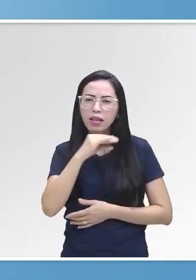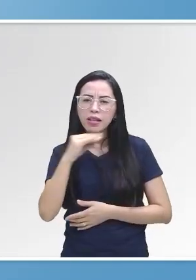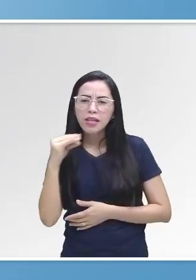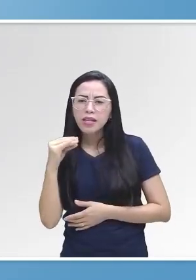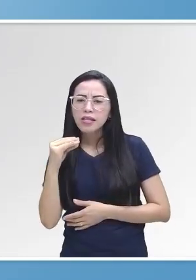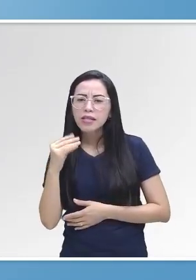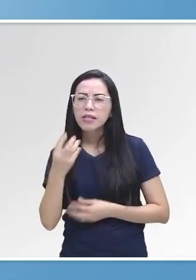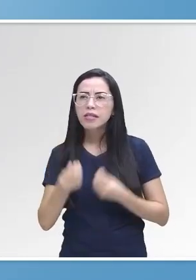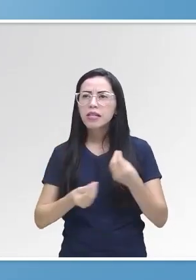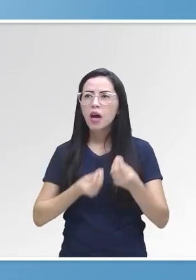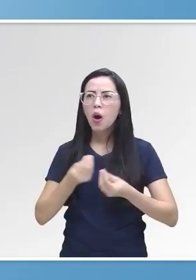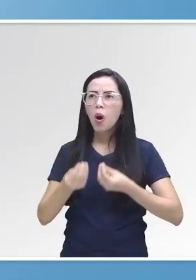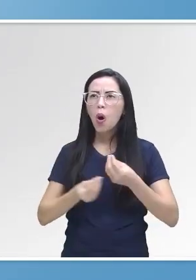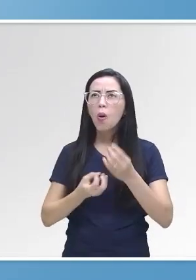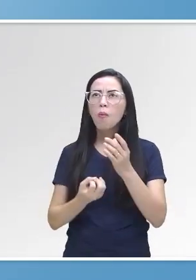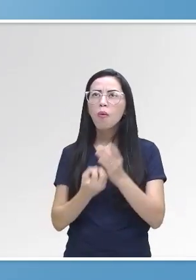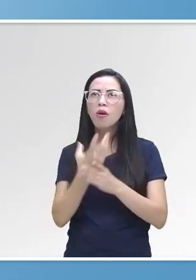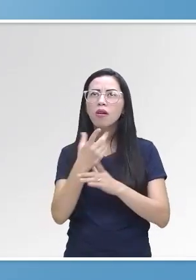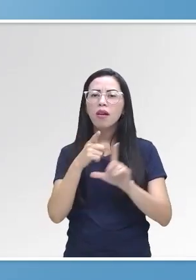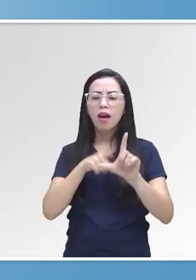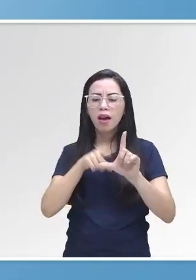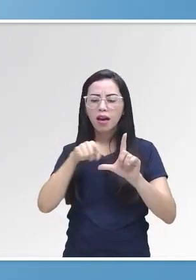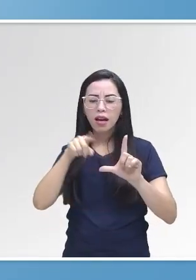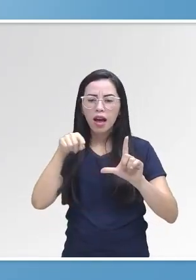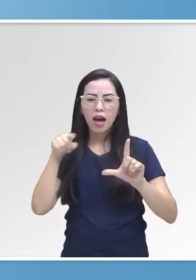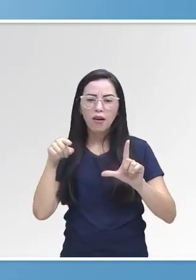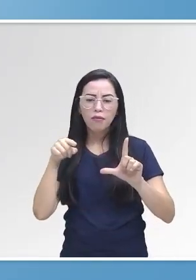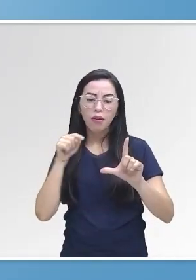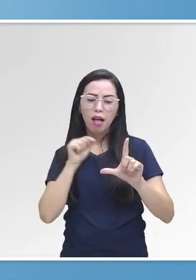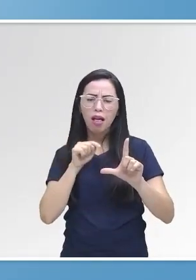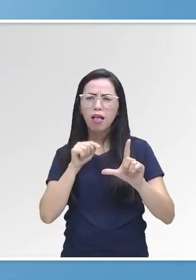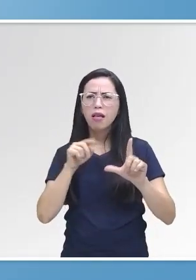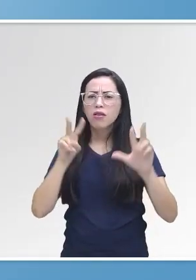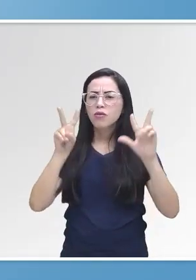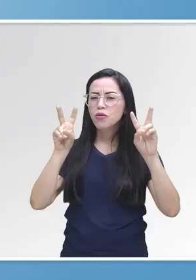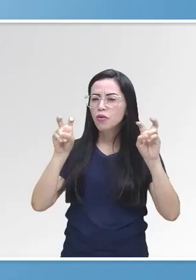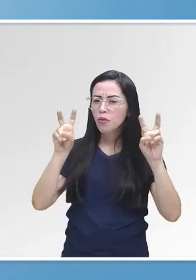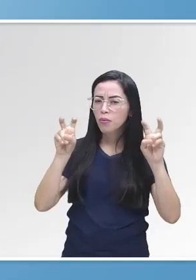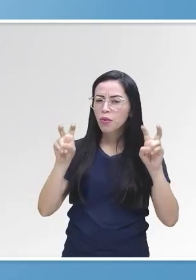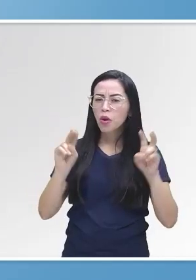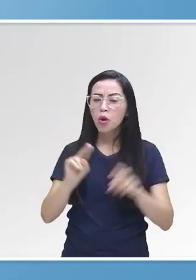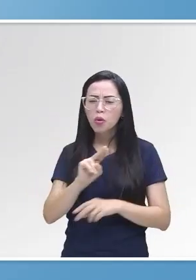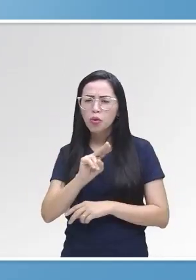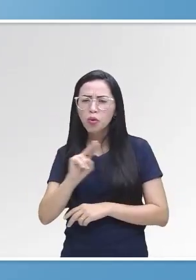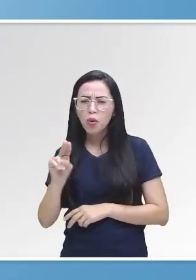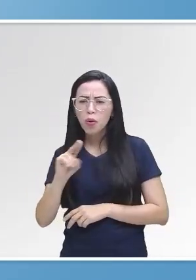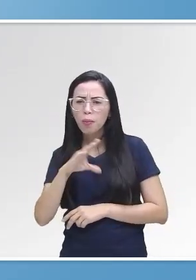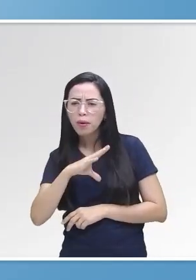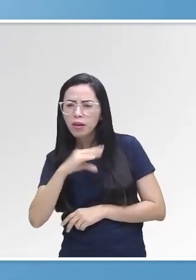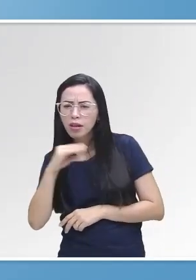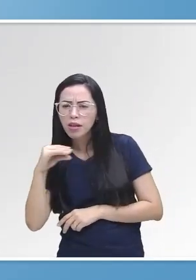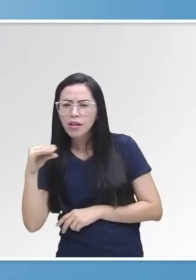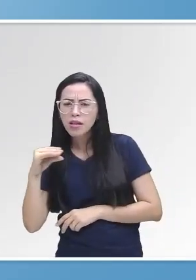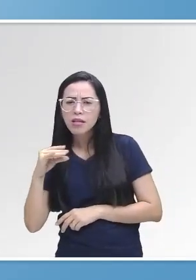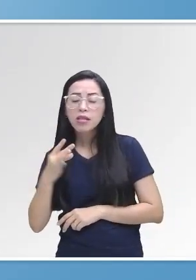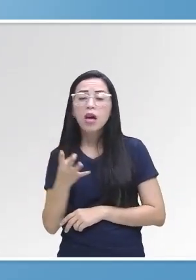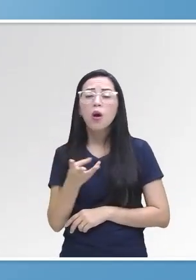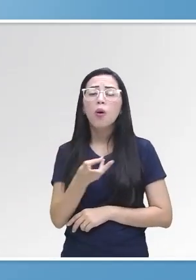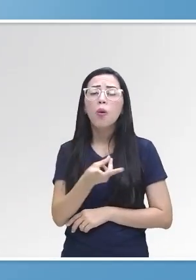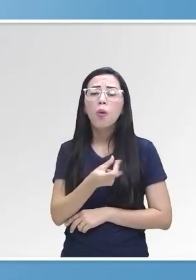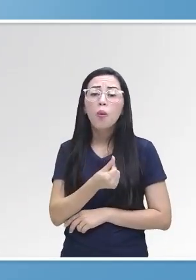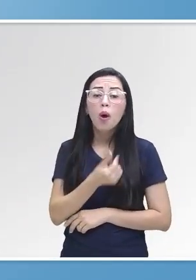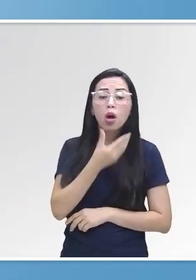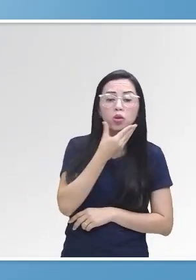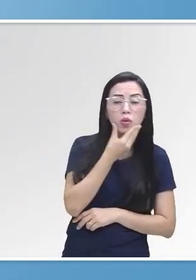com isso os nomes das Crianças a quantidade de meninas e meninos é é a